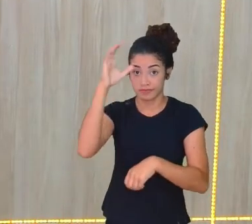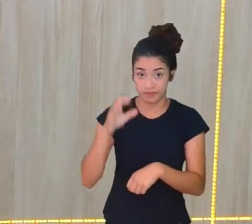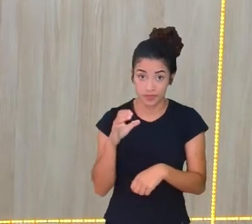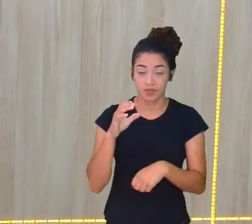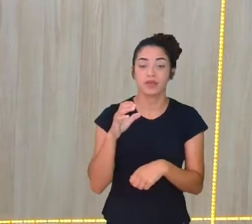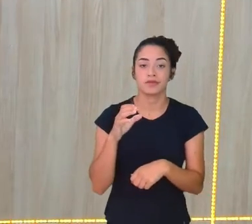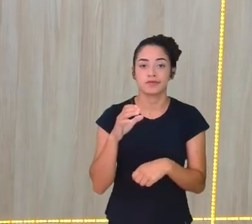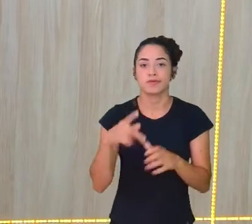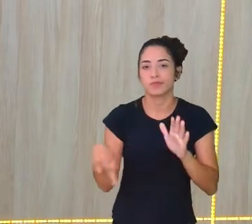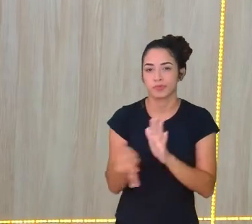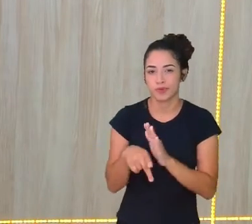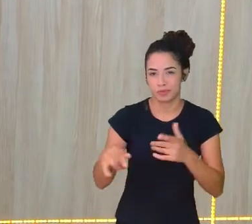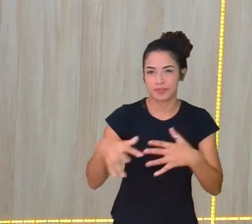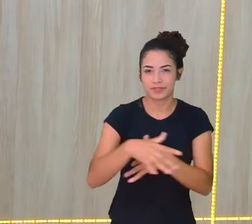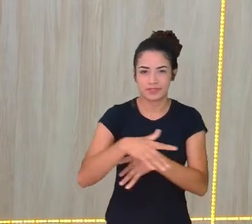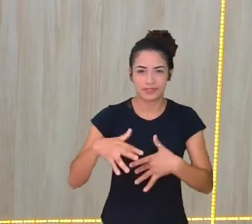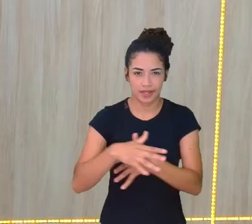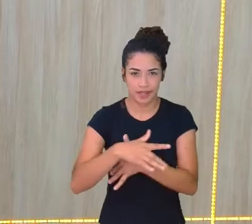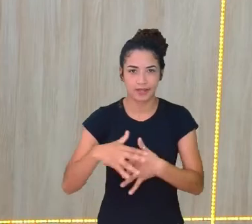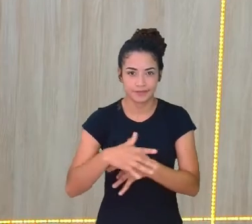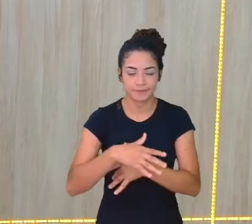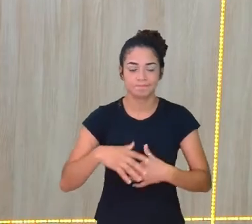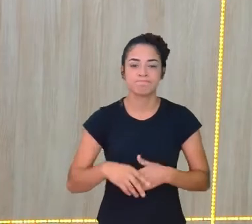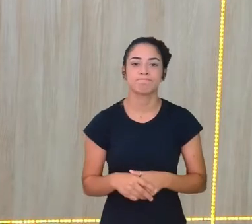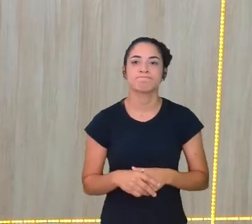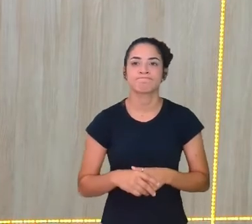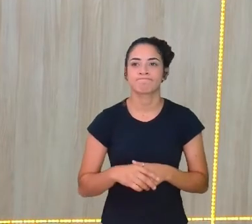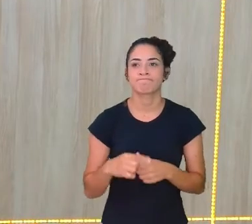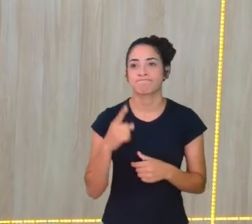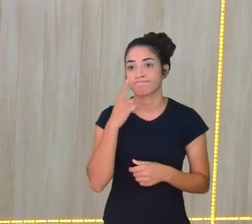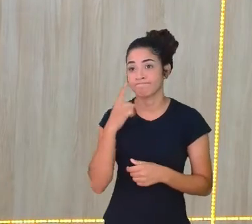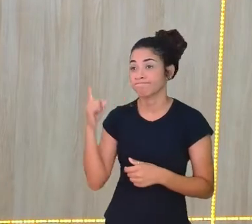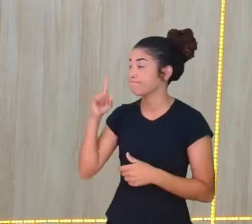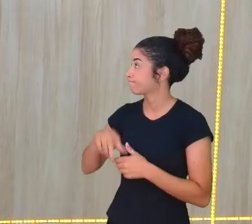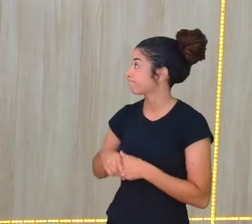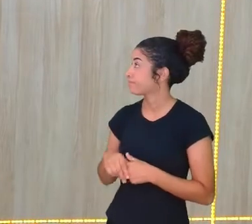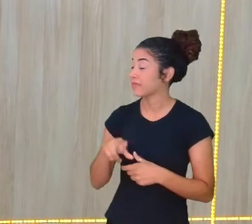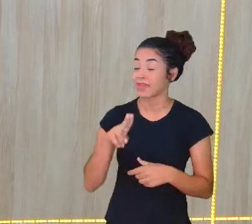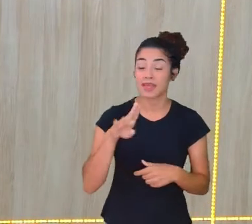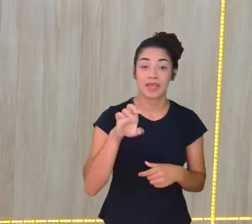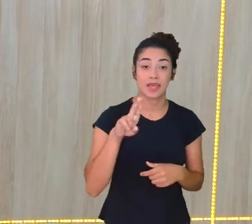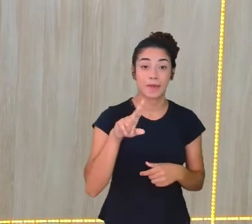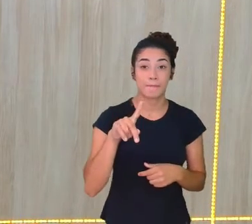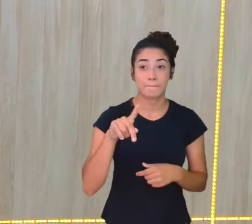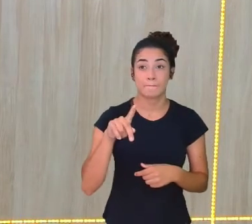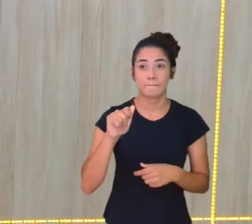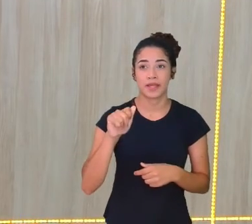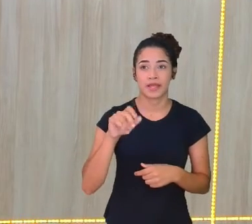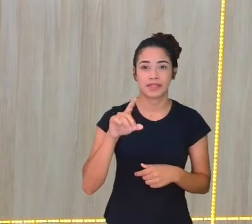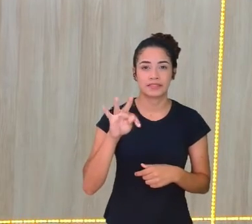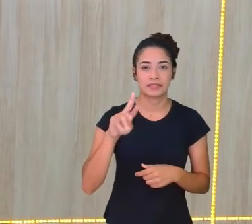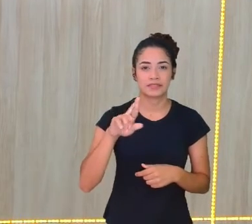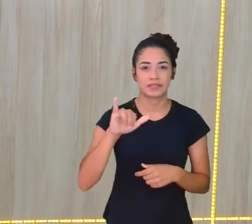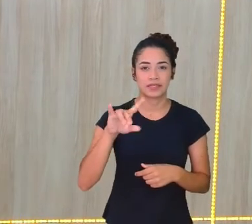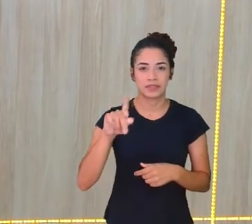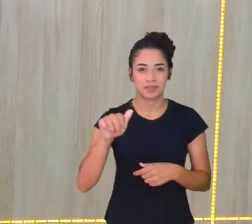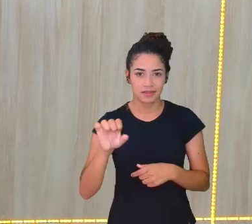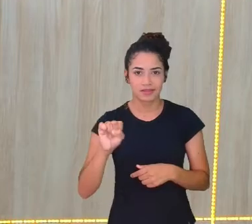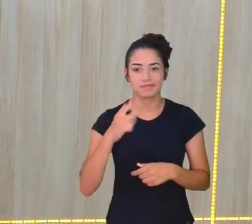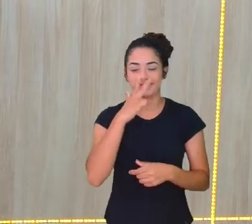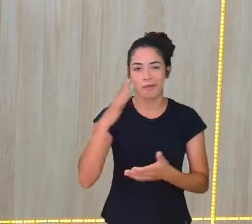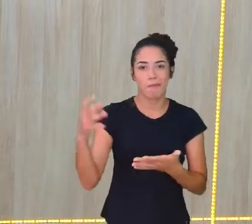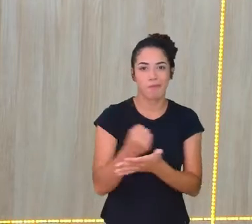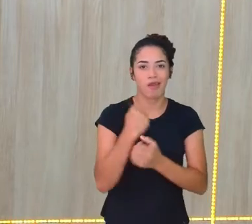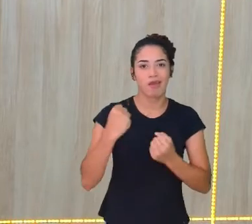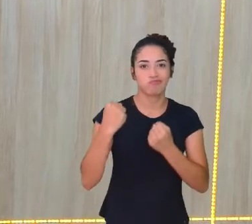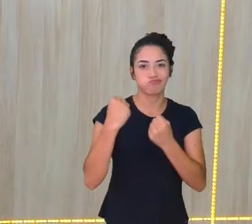cidadãos atenienses, né, os chamados cidadãos atenienses, que são os eupátridas, eles tomam o poder. Na realidade, os